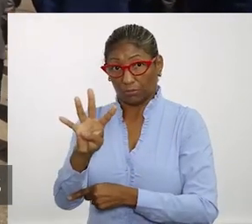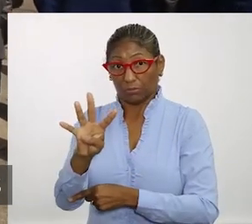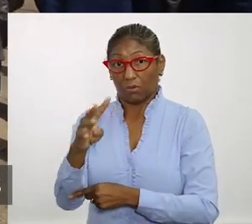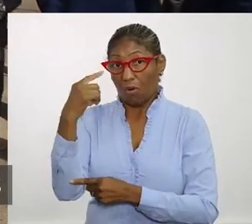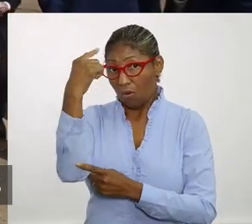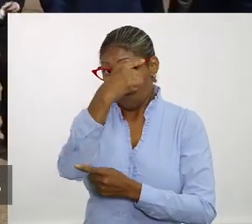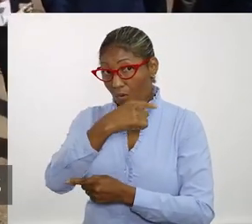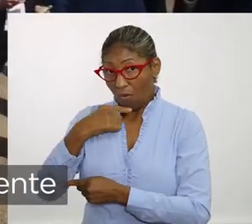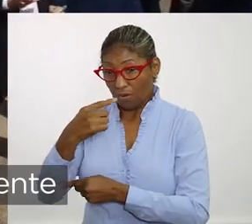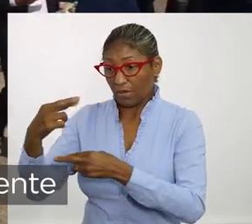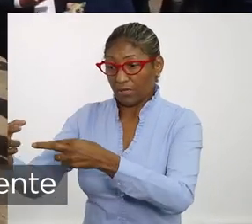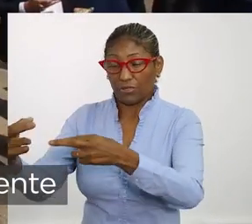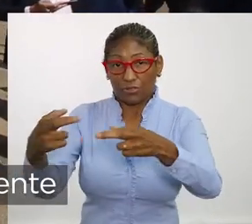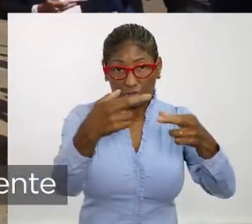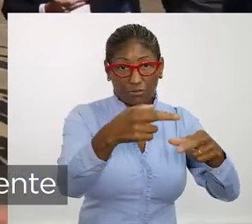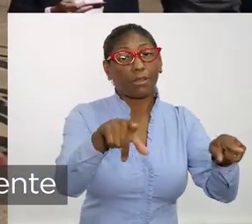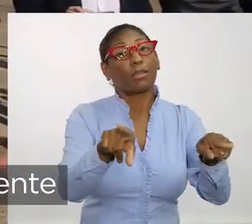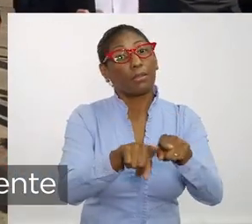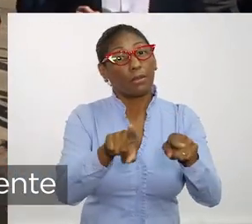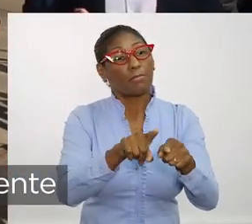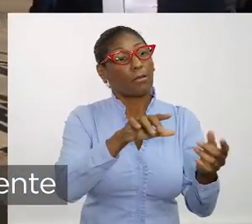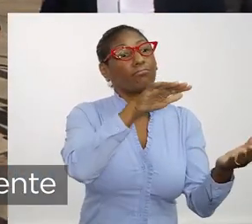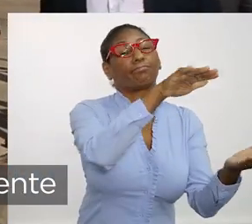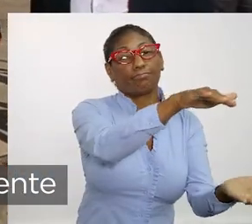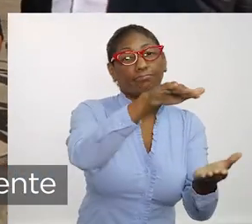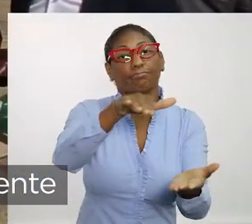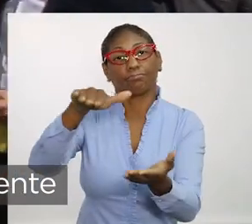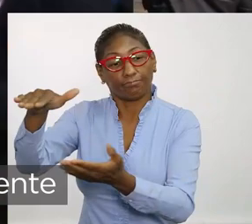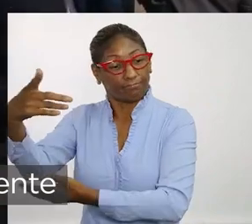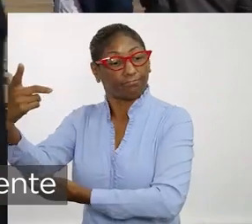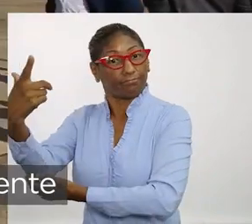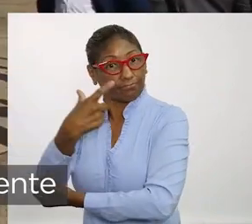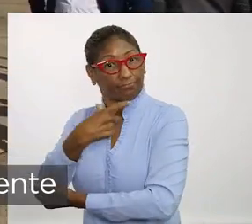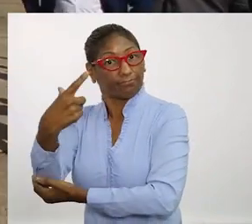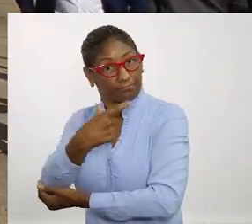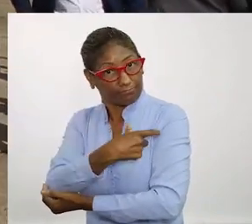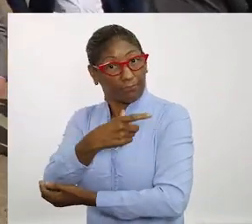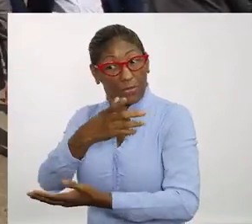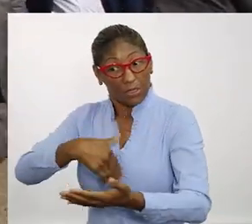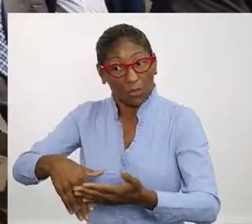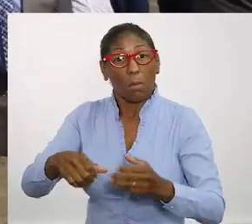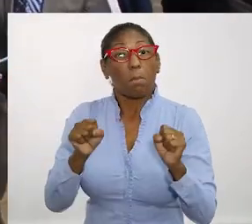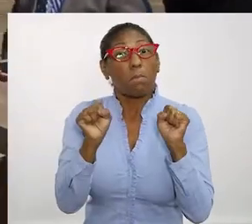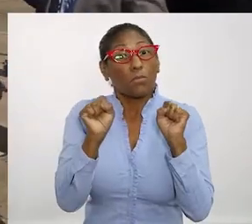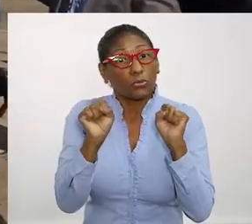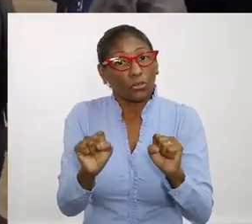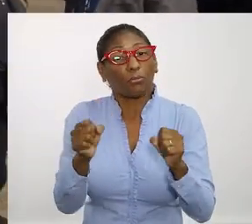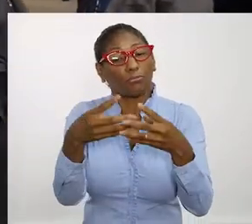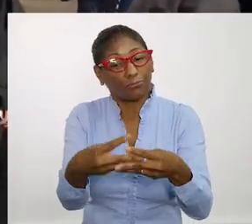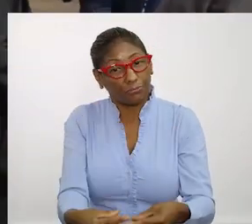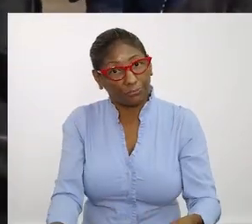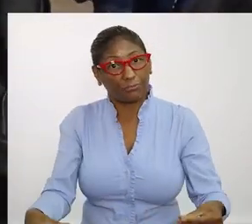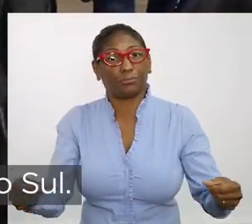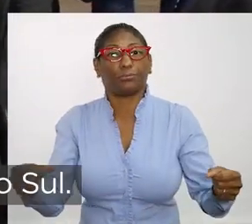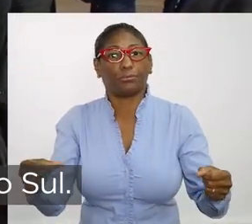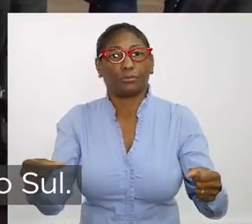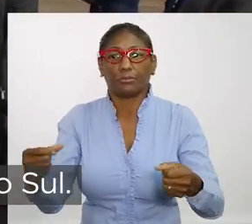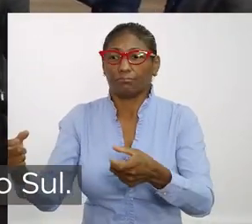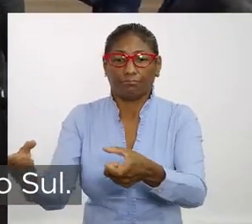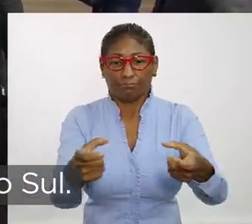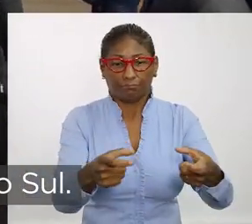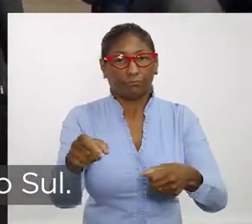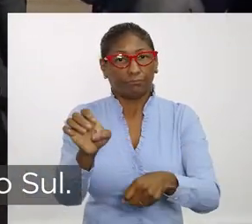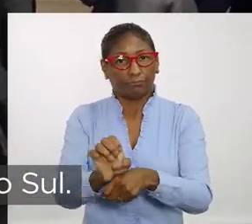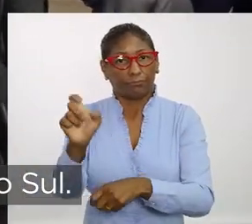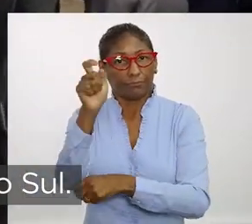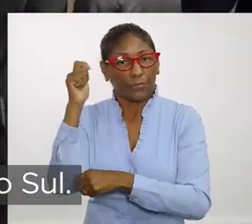todas as regiões do estado receberão a sua parcela correspondente para que possamos ter a imunização por todos os cantos